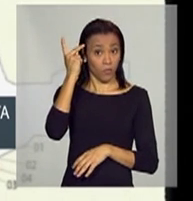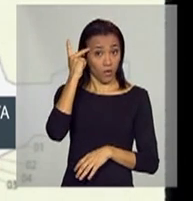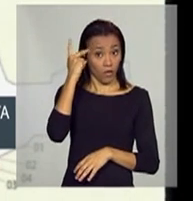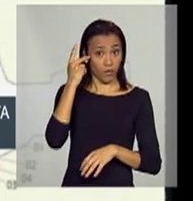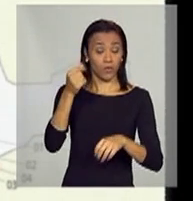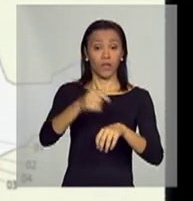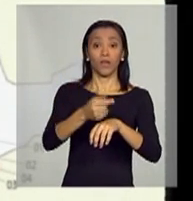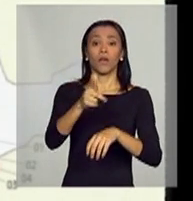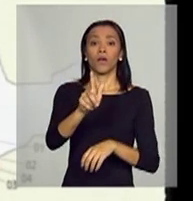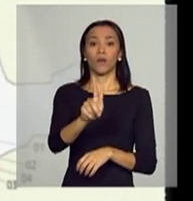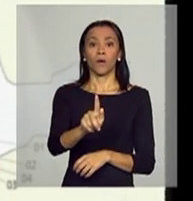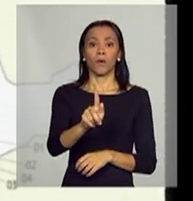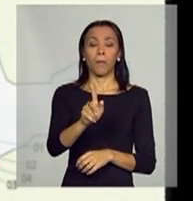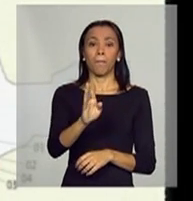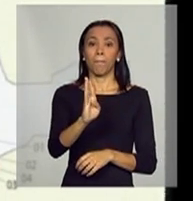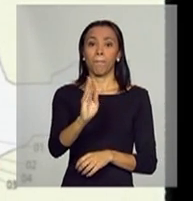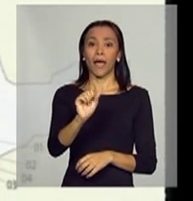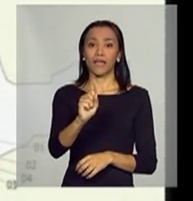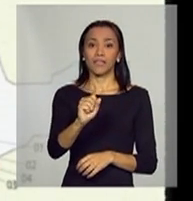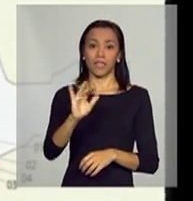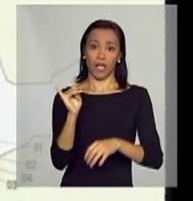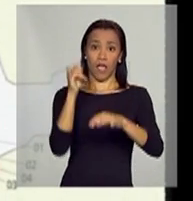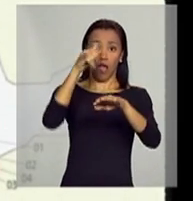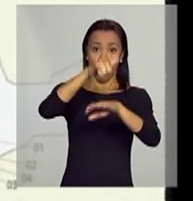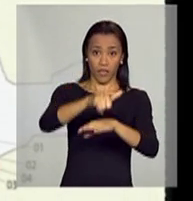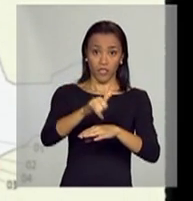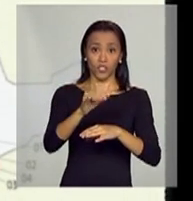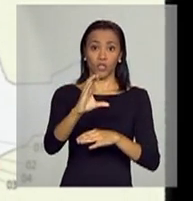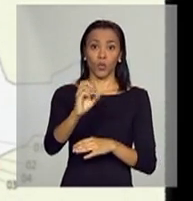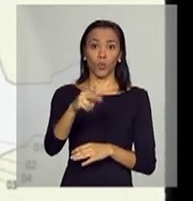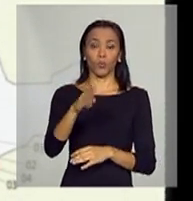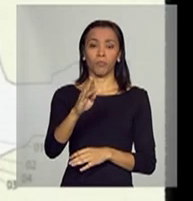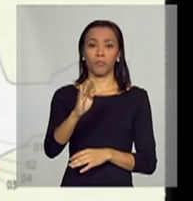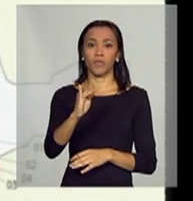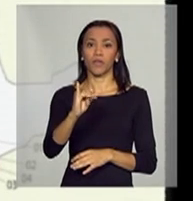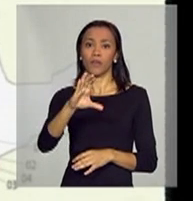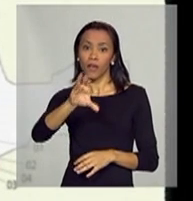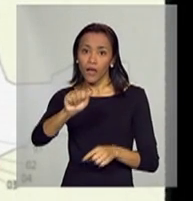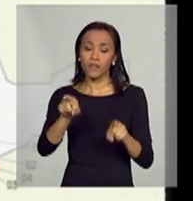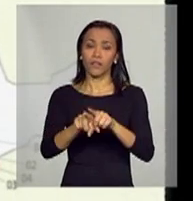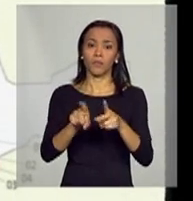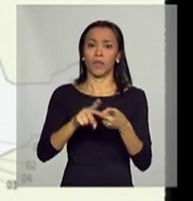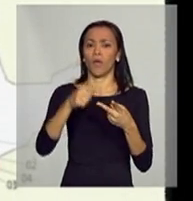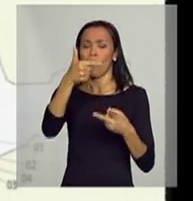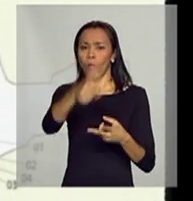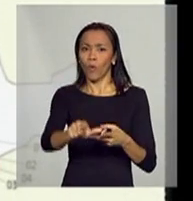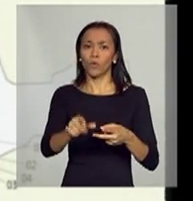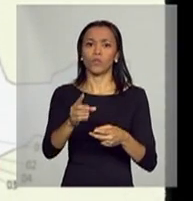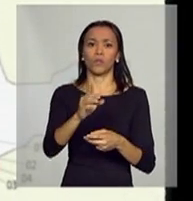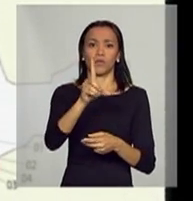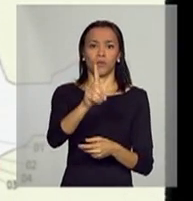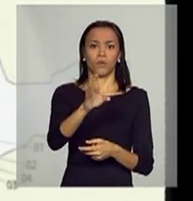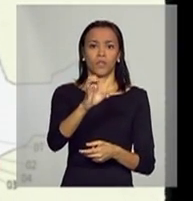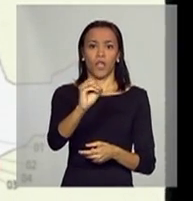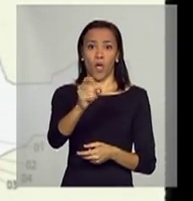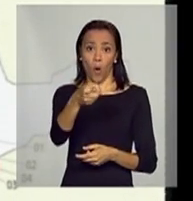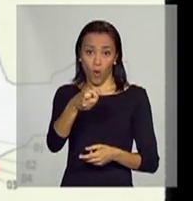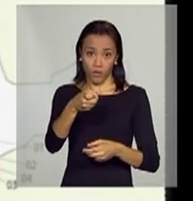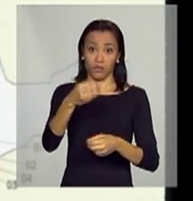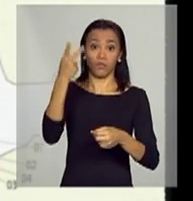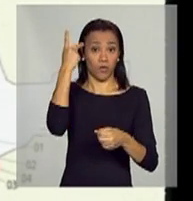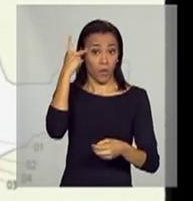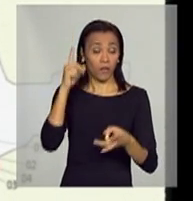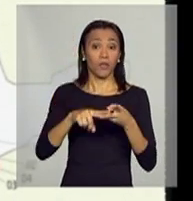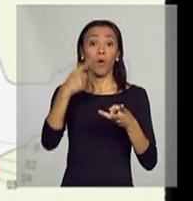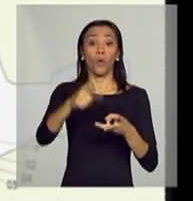a base aérea de Cumbica. Na cidade de São Paulo, o Departamento de Ordem Política e Social, DEOPS, de São Paulo, o quartel